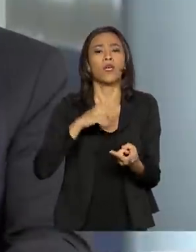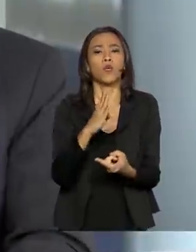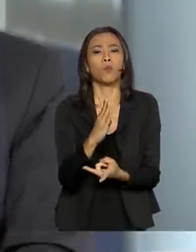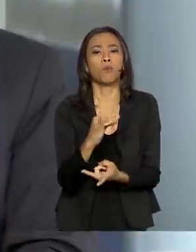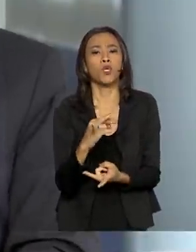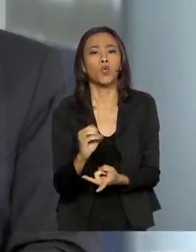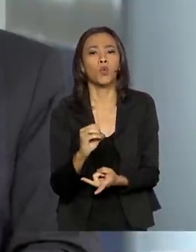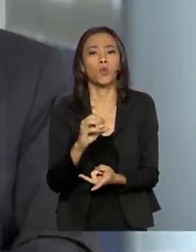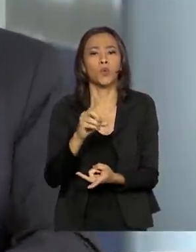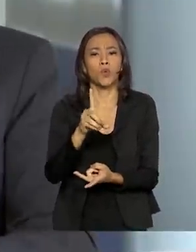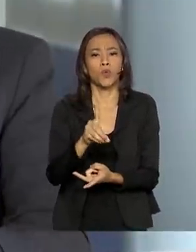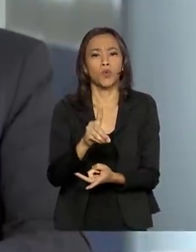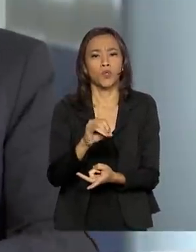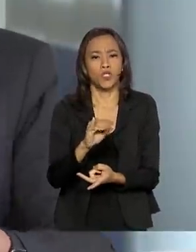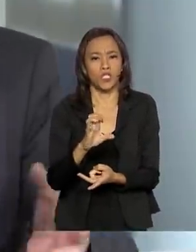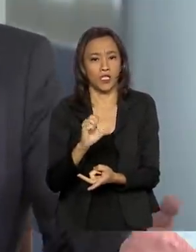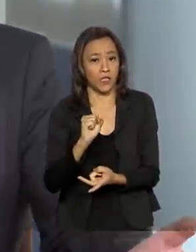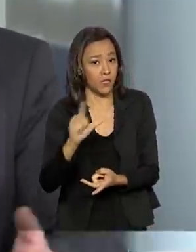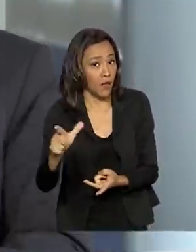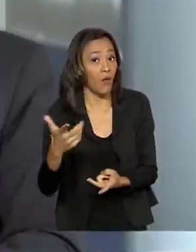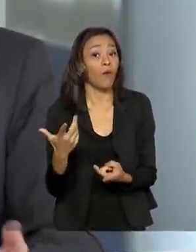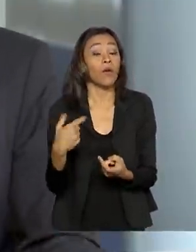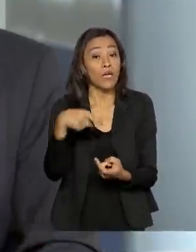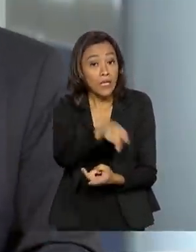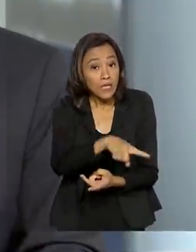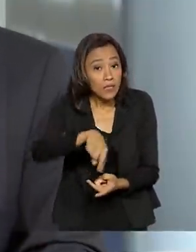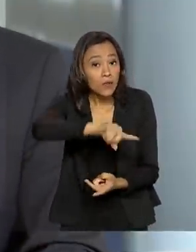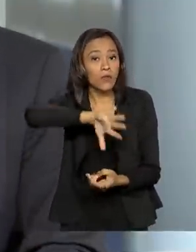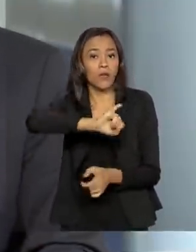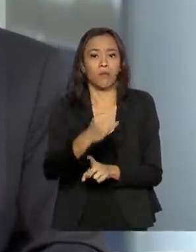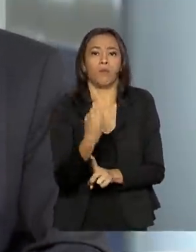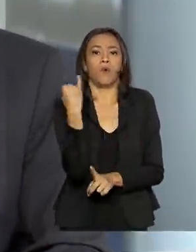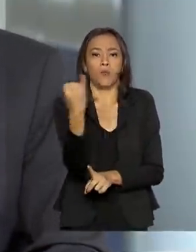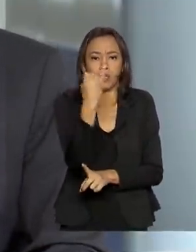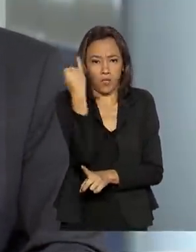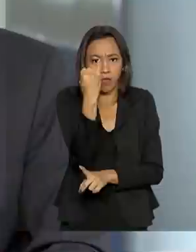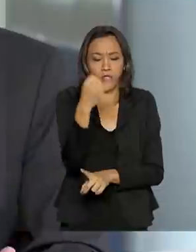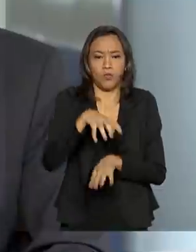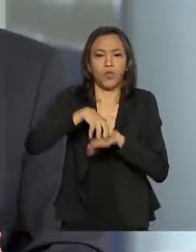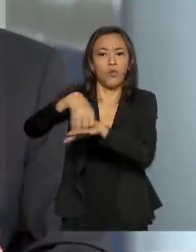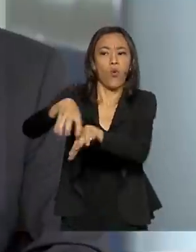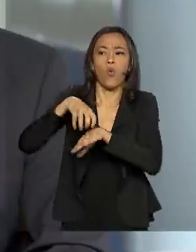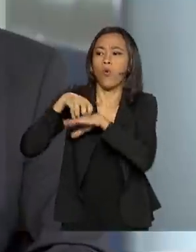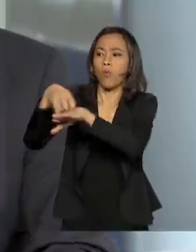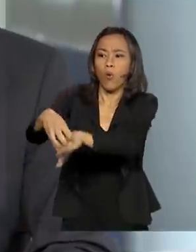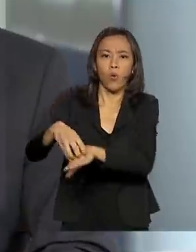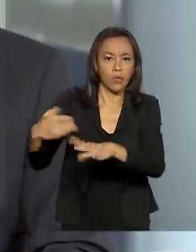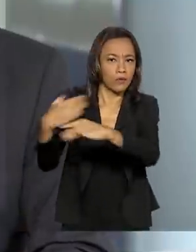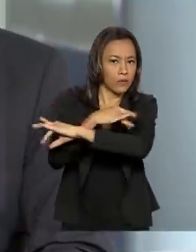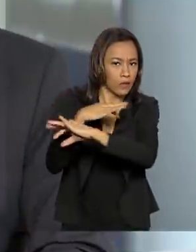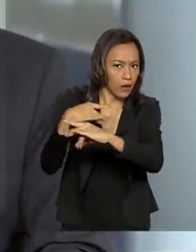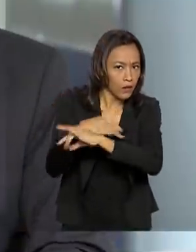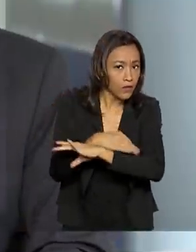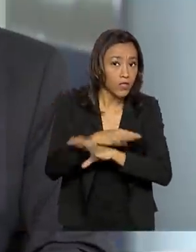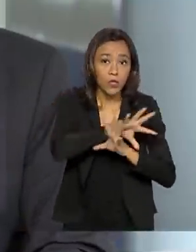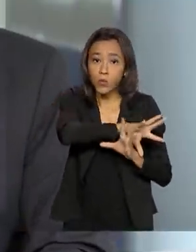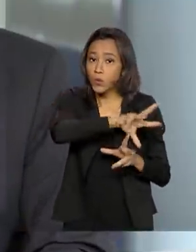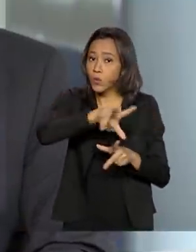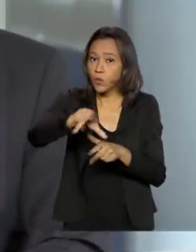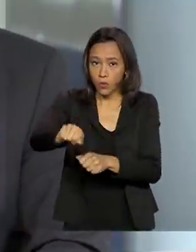é misturado ao diesel, que é fundamental para o transporte urbano. Todos estão, vamos dizer